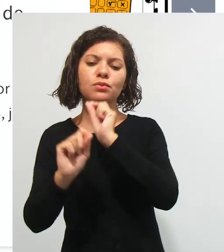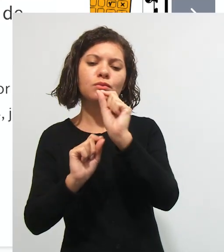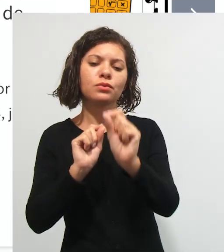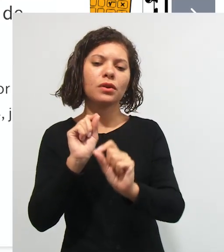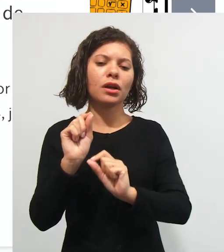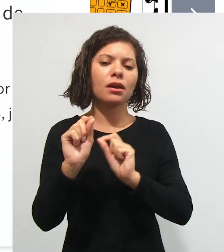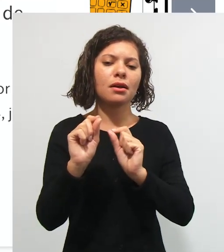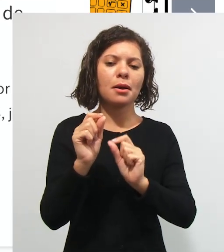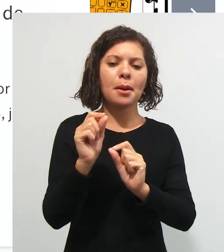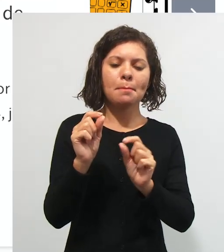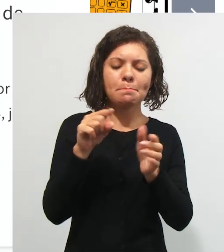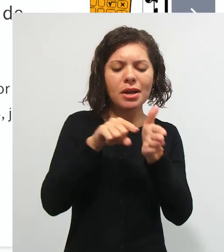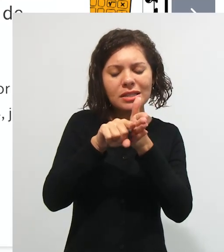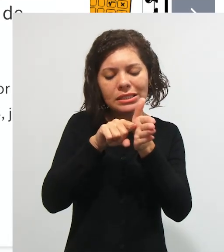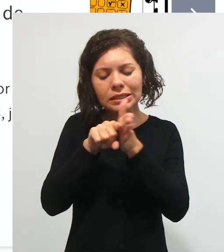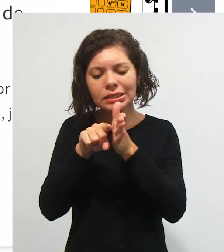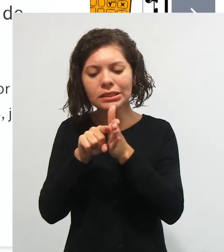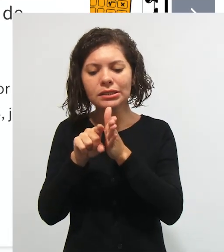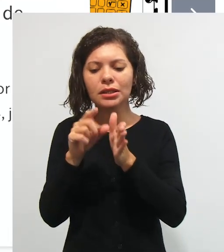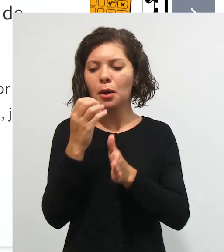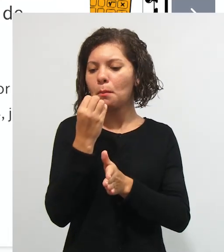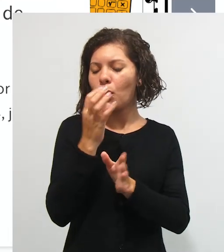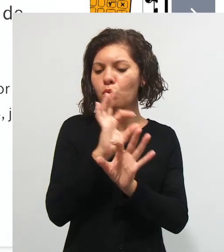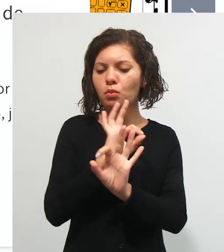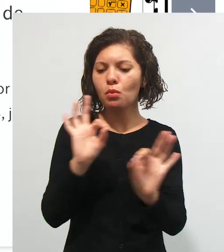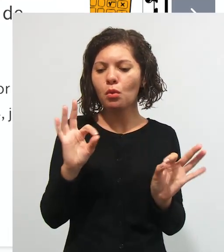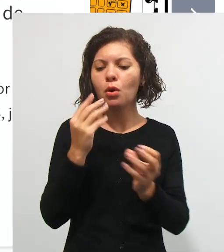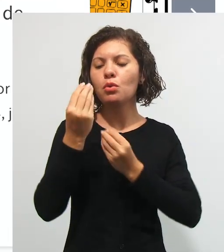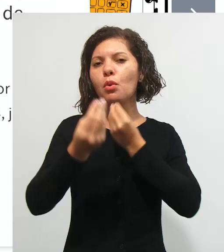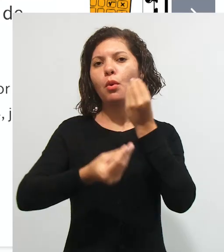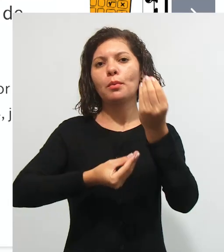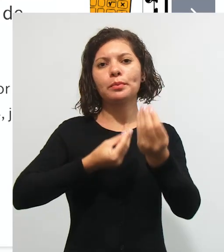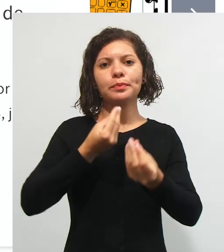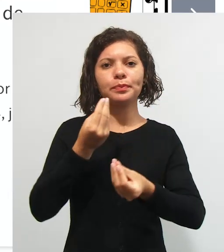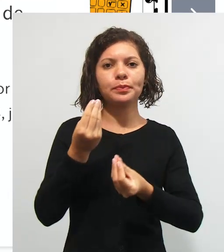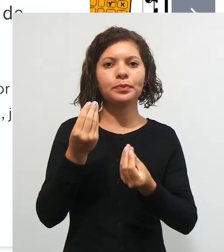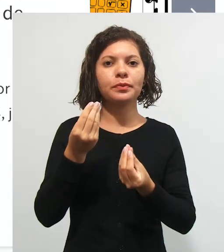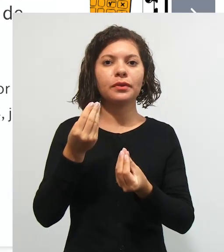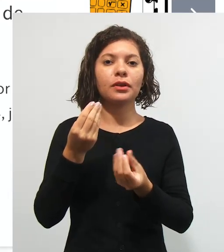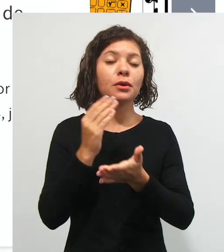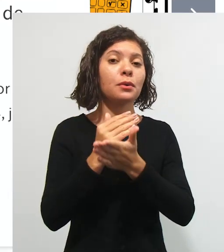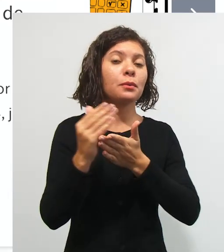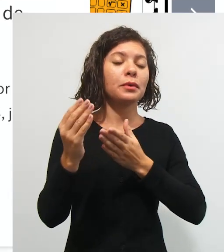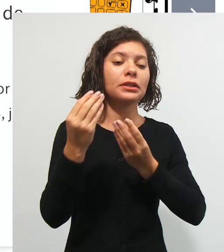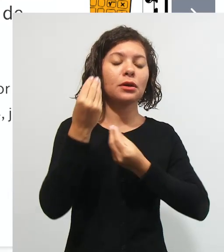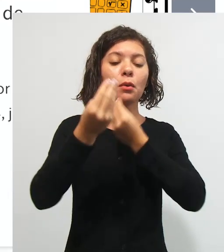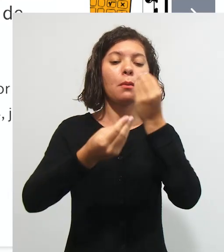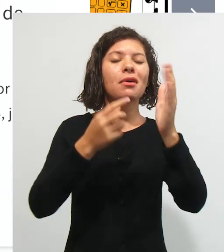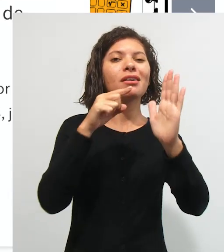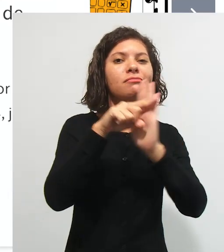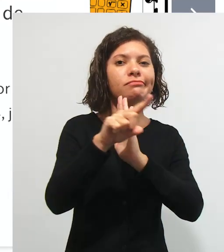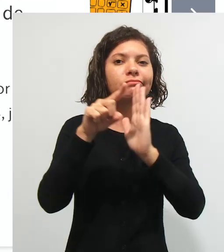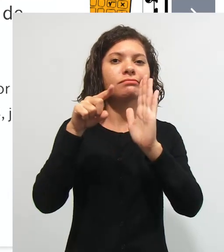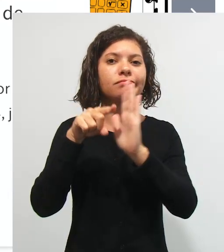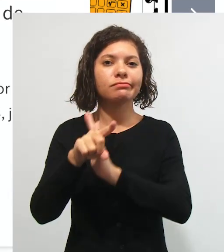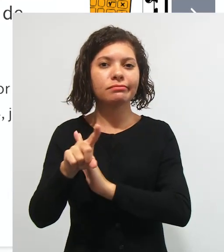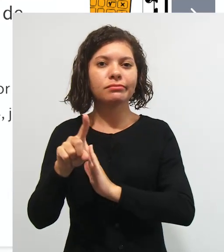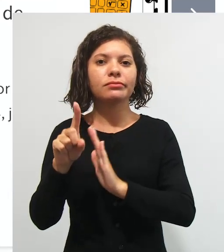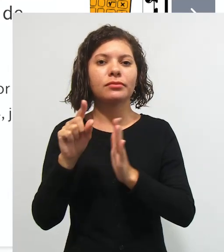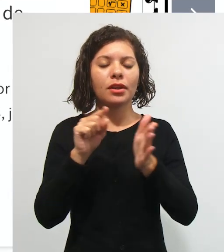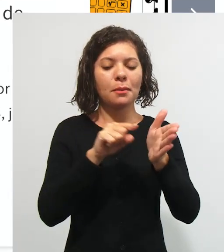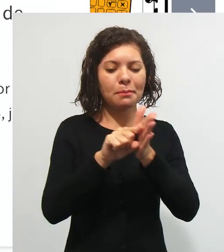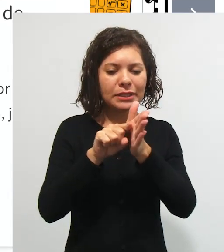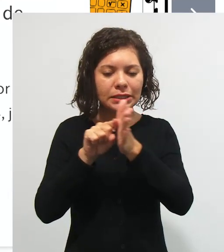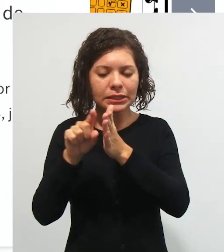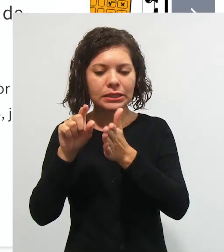pesquisa em educação. Então, sempre vai começar com uma indagação. Toda pesquisa, todo o